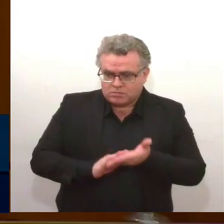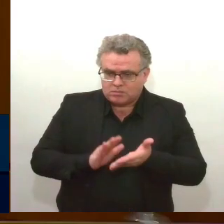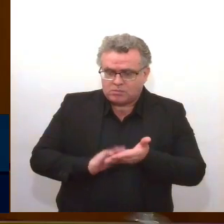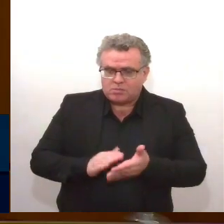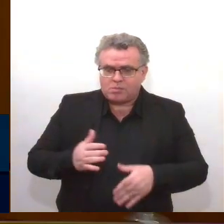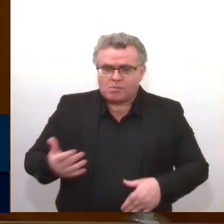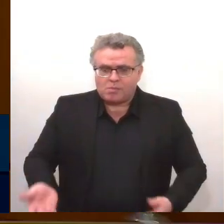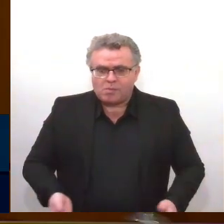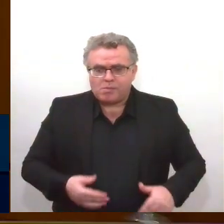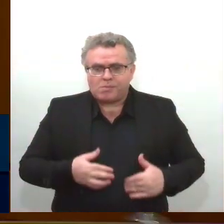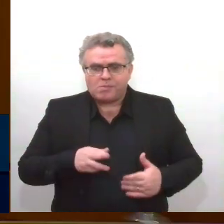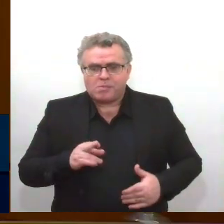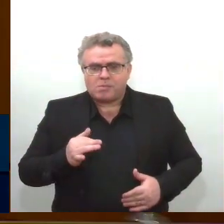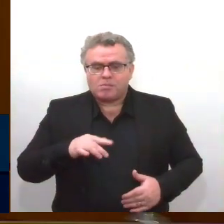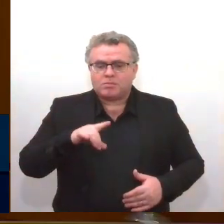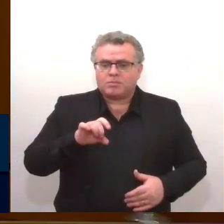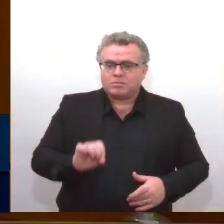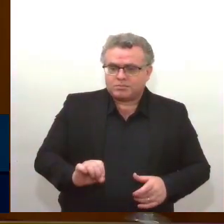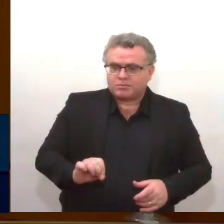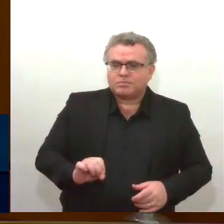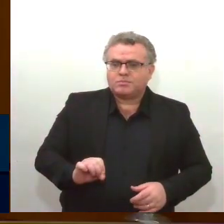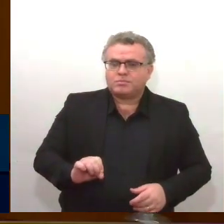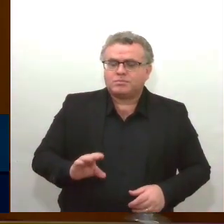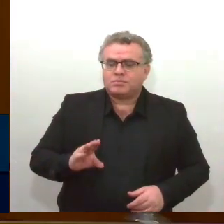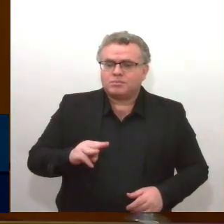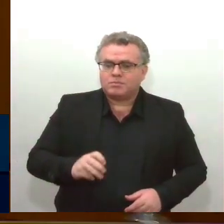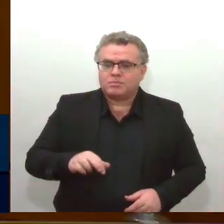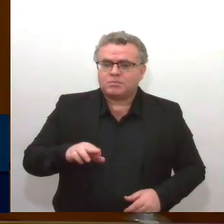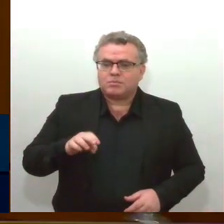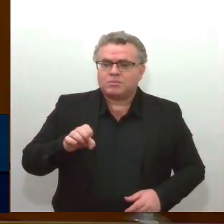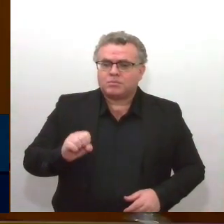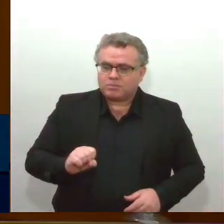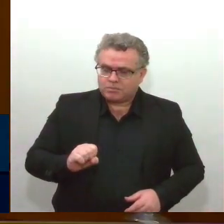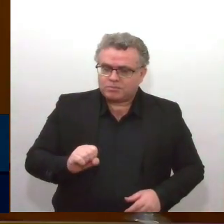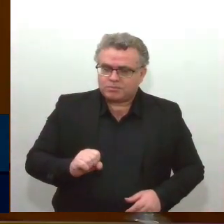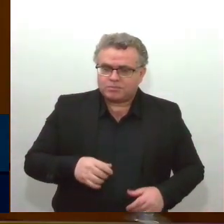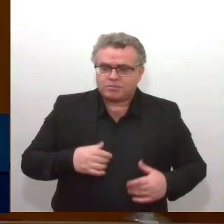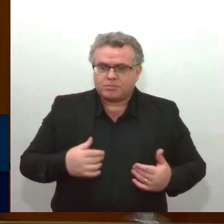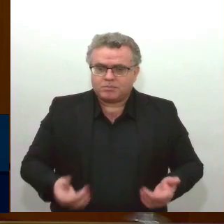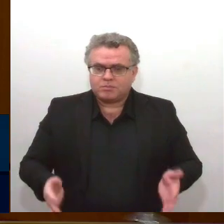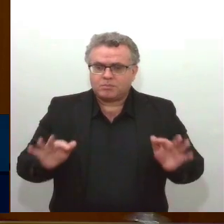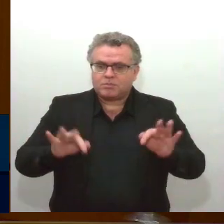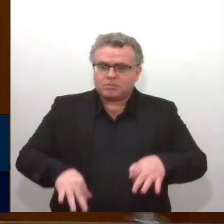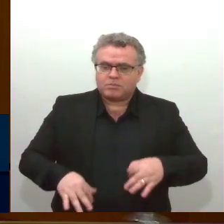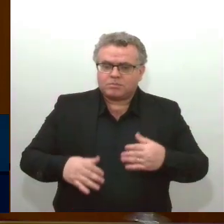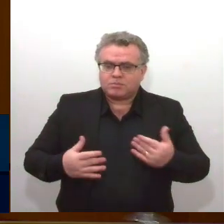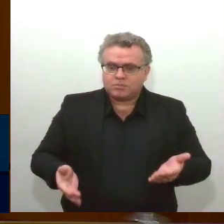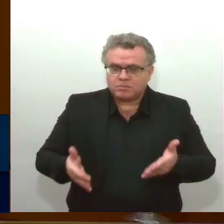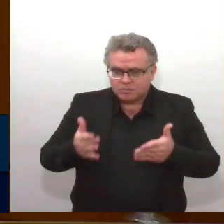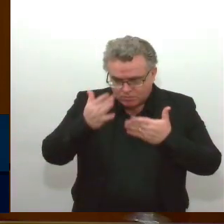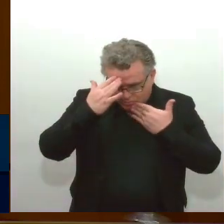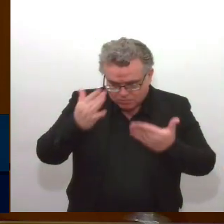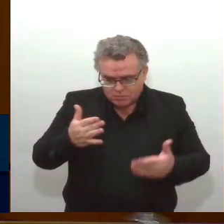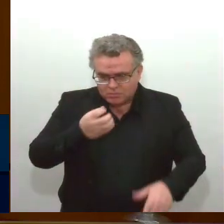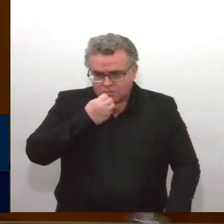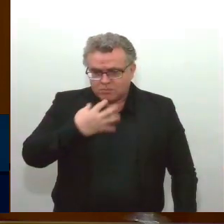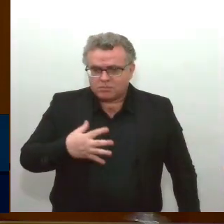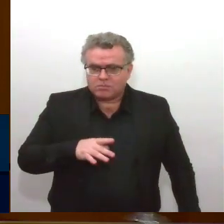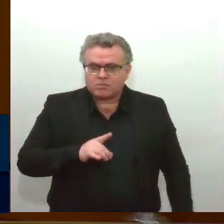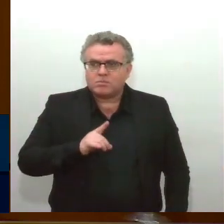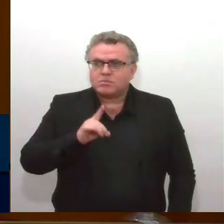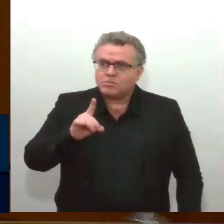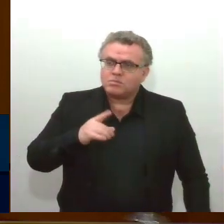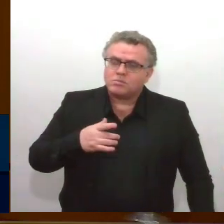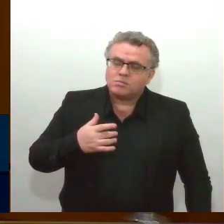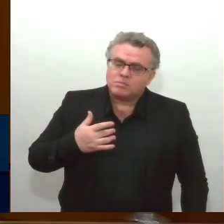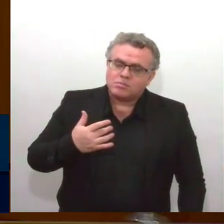conseguirem chegar no segundo turno por fim agradecer ao bom Deus por tudo que ele nos fez por